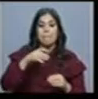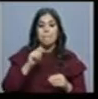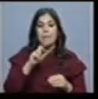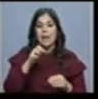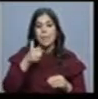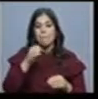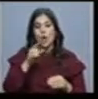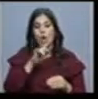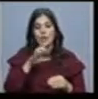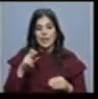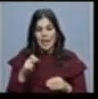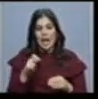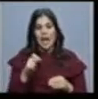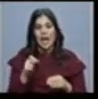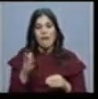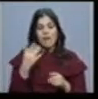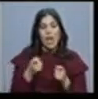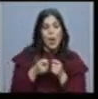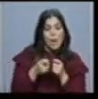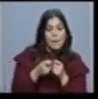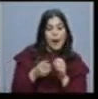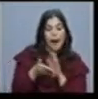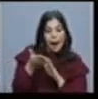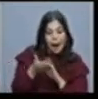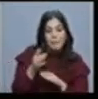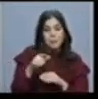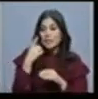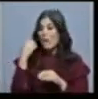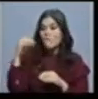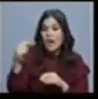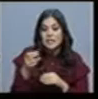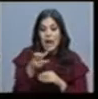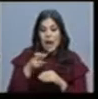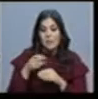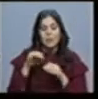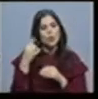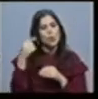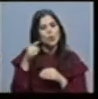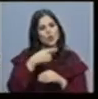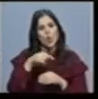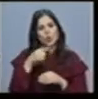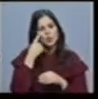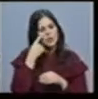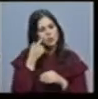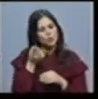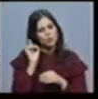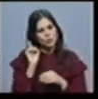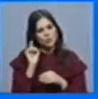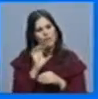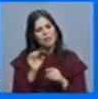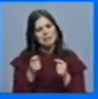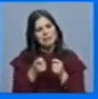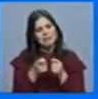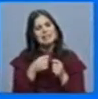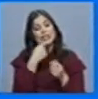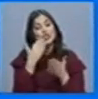sistema solar e agora afasta-se muito rapidamente do sistema solar. Não é o único corpo que nós conhecemos com este tipo de órbita, diz este estudo. Então, o que é que